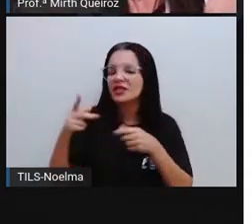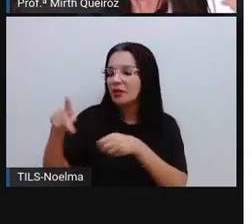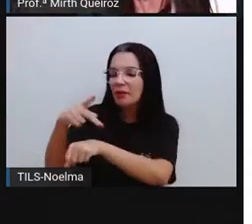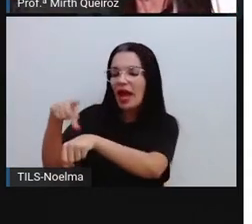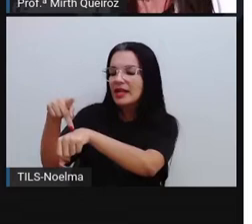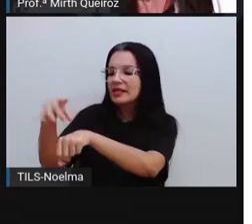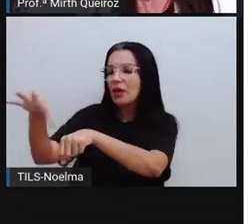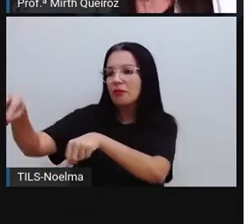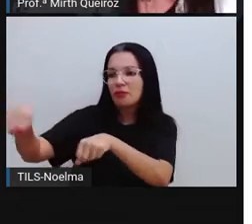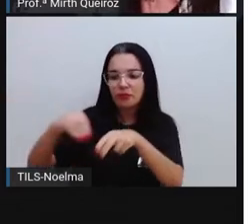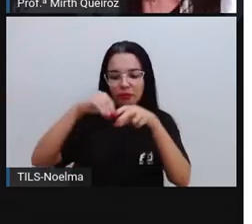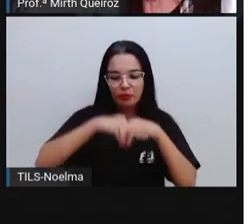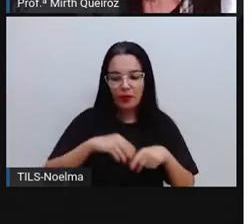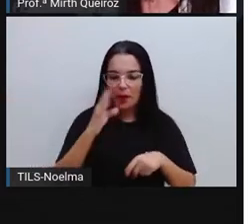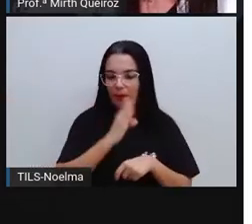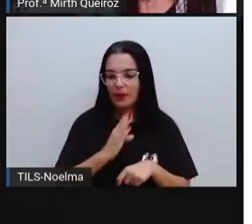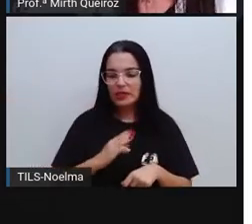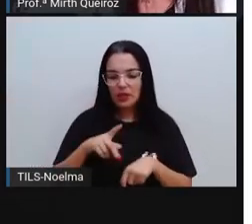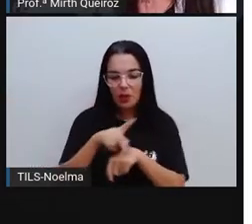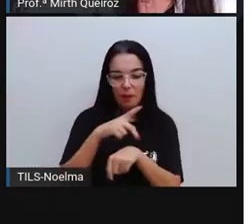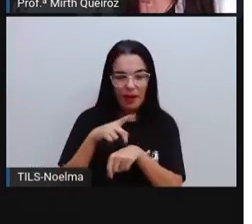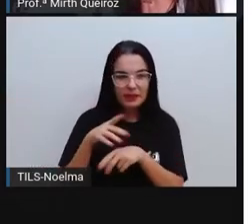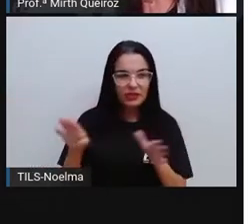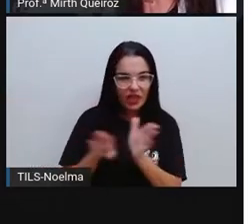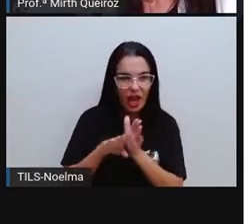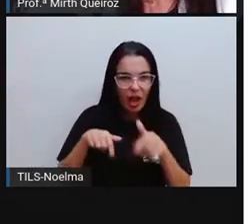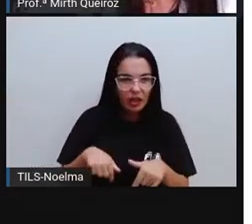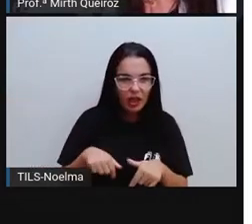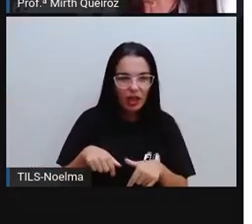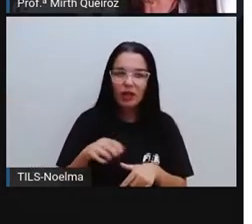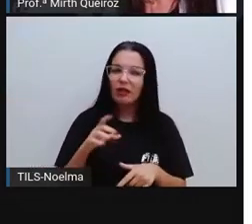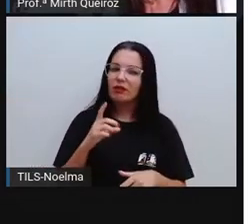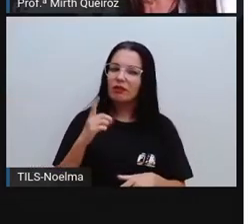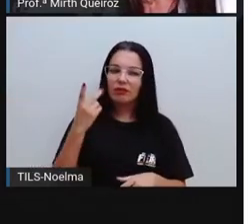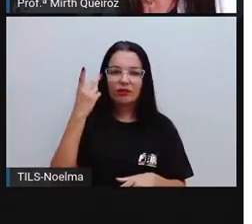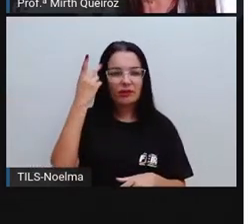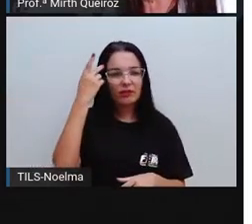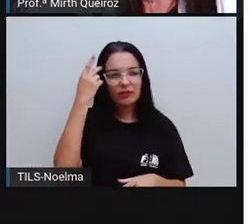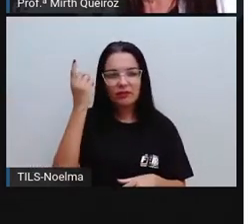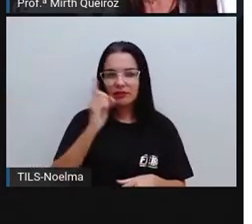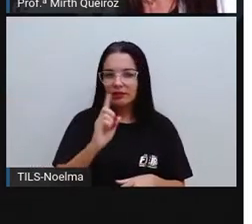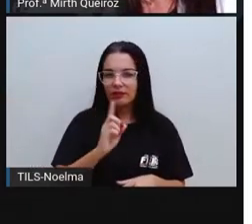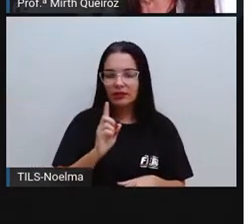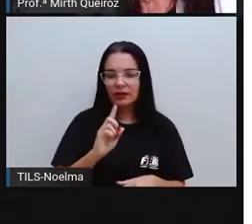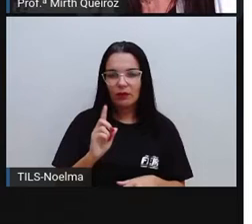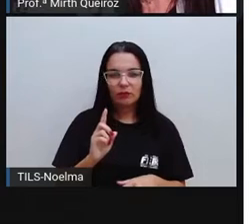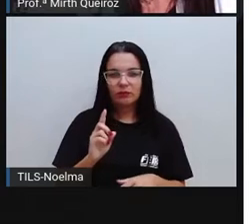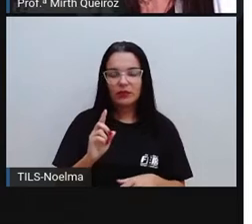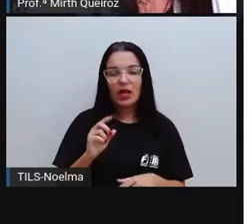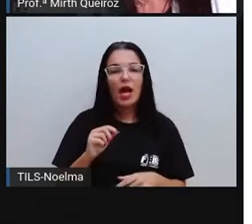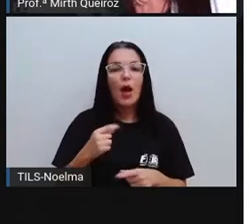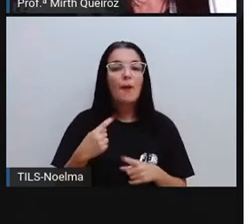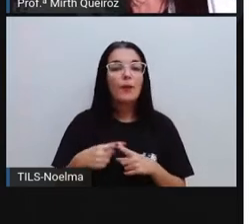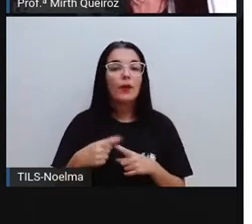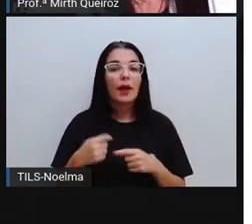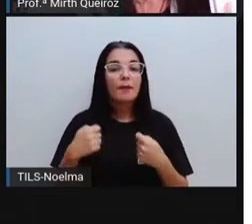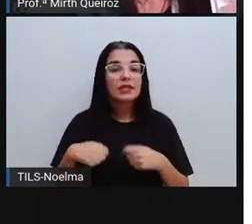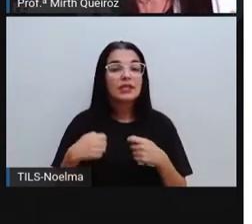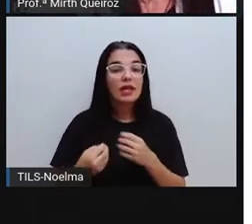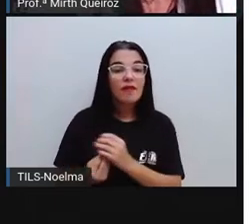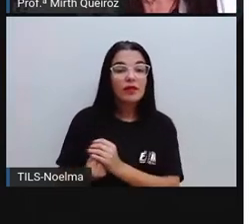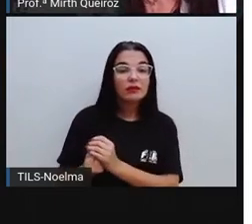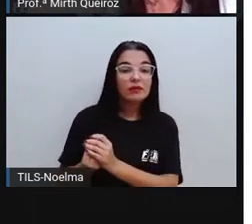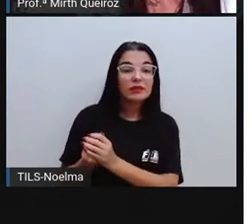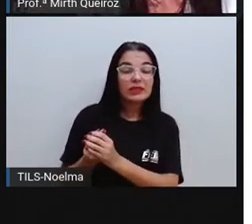pode observar mais naquele período, início da colonização, né, onde as pessoas queriam descobrir esse novo mundo,